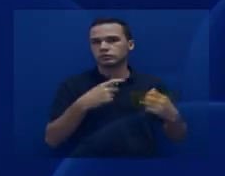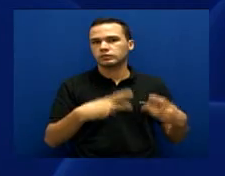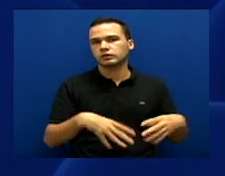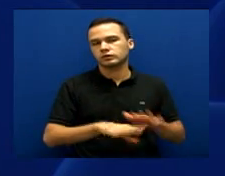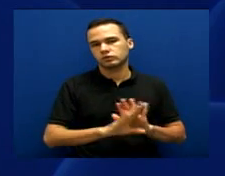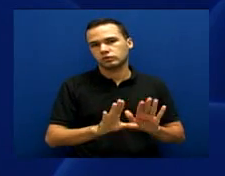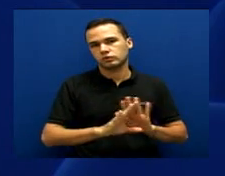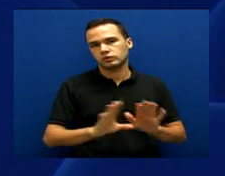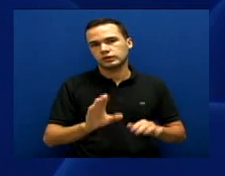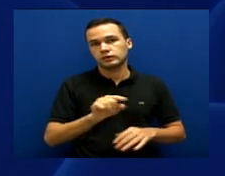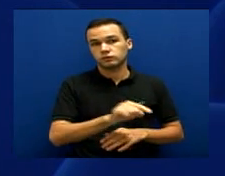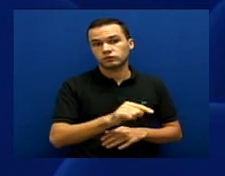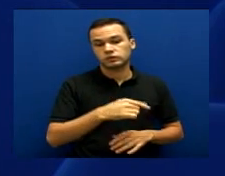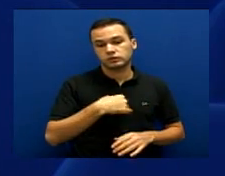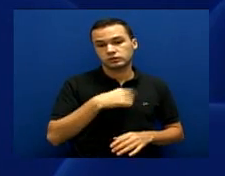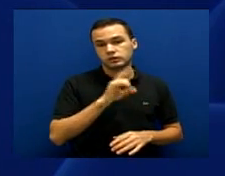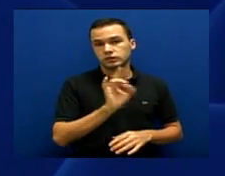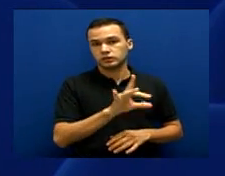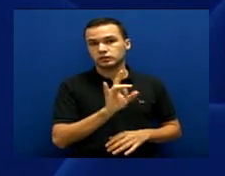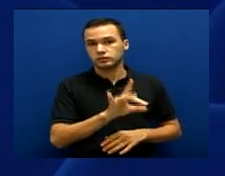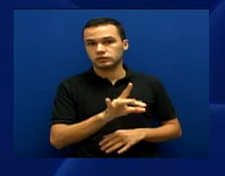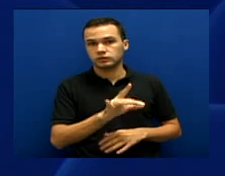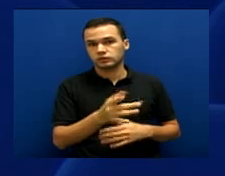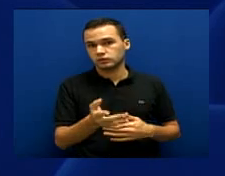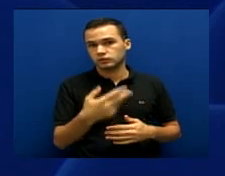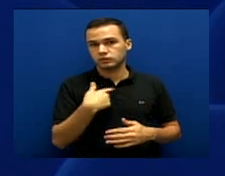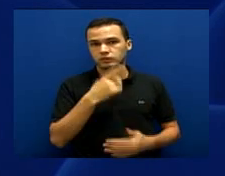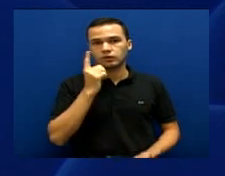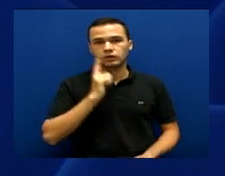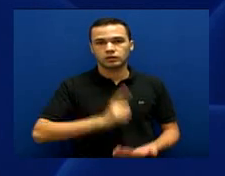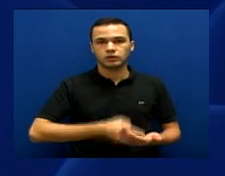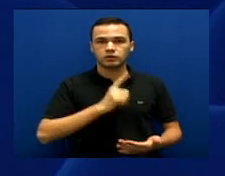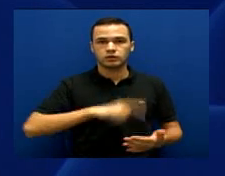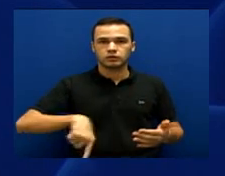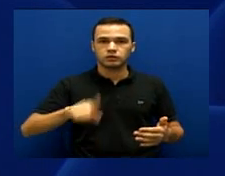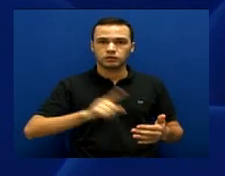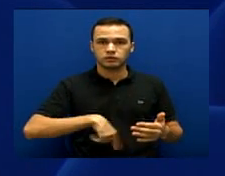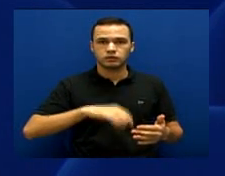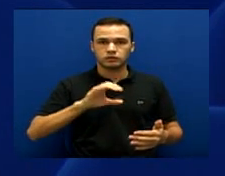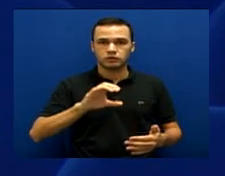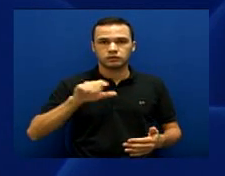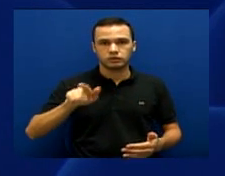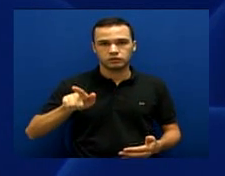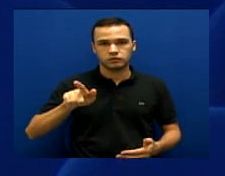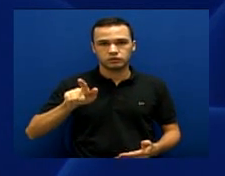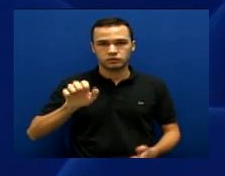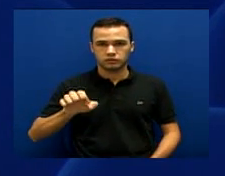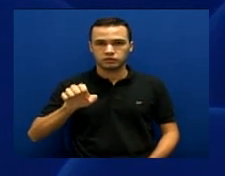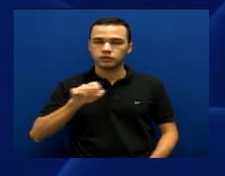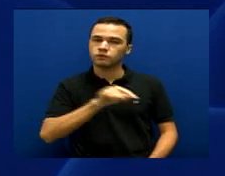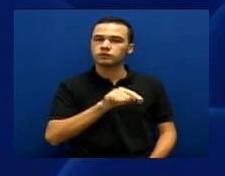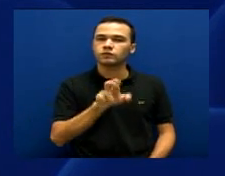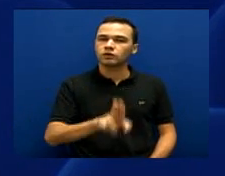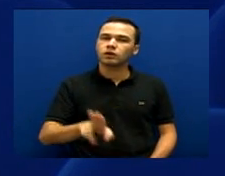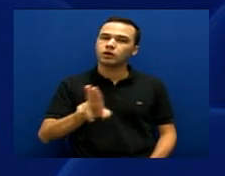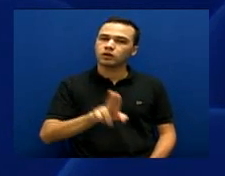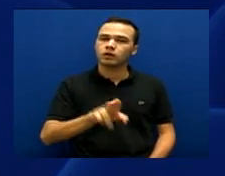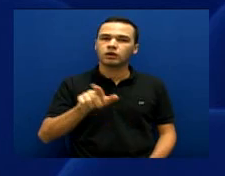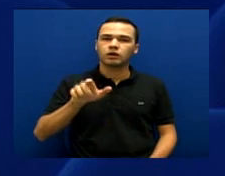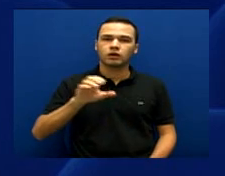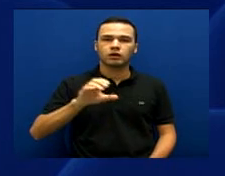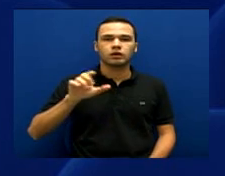se abstenha de cancelar a adotação da cgr se o senhor vai usar a dotação da